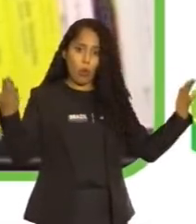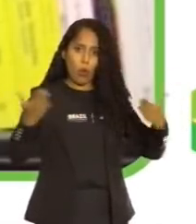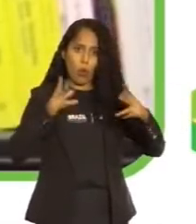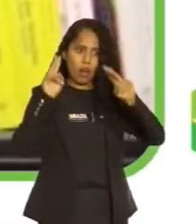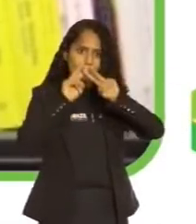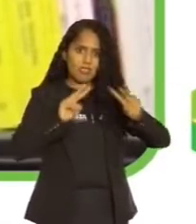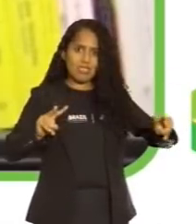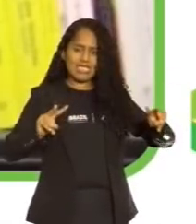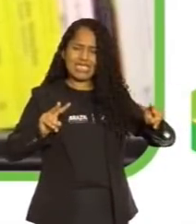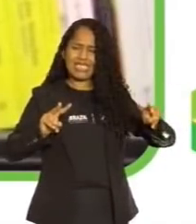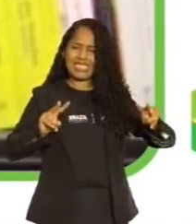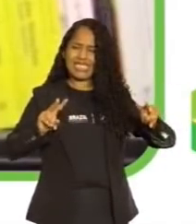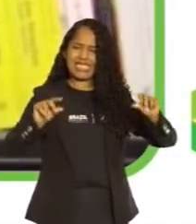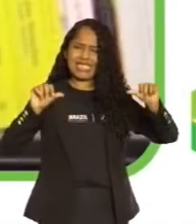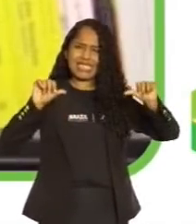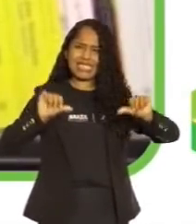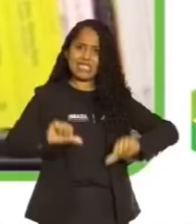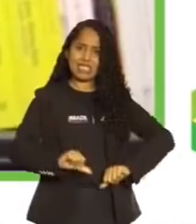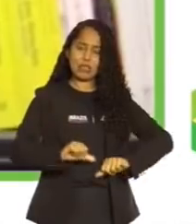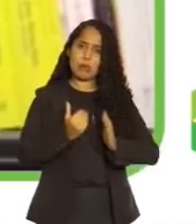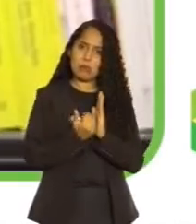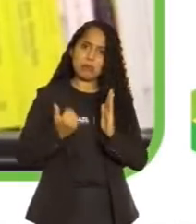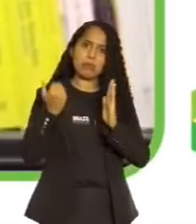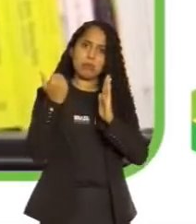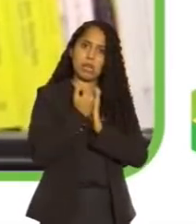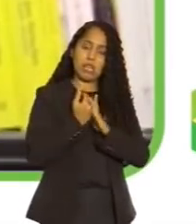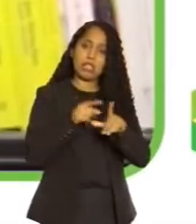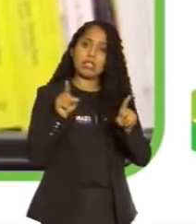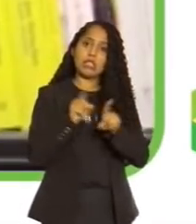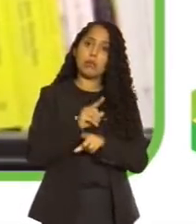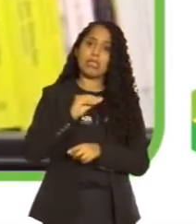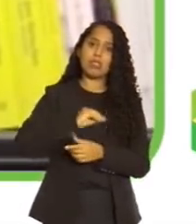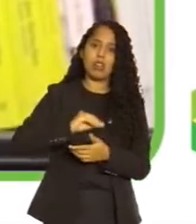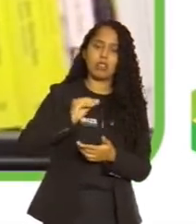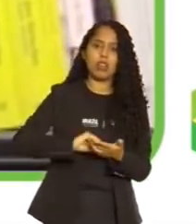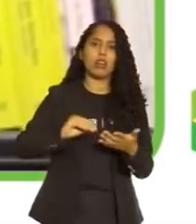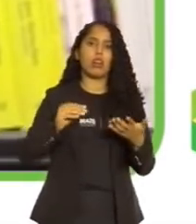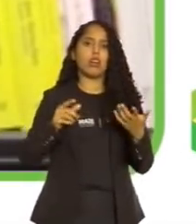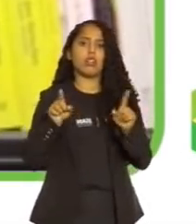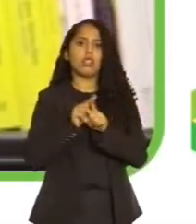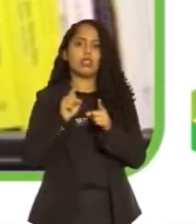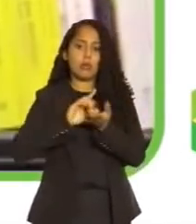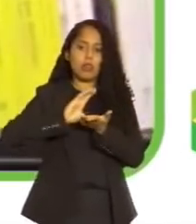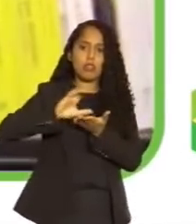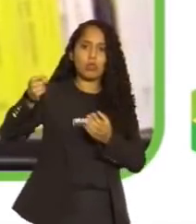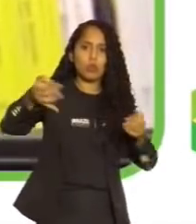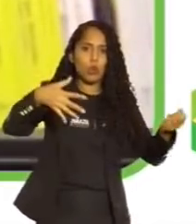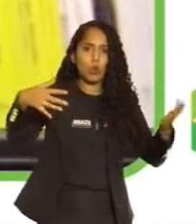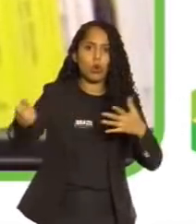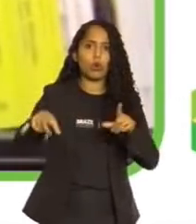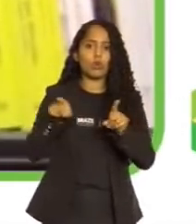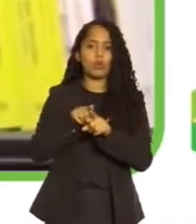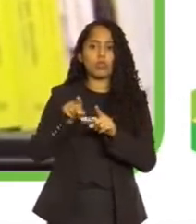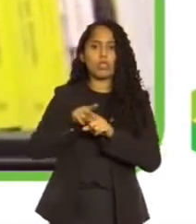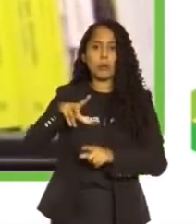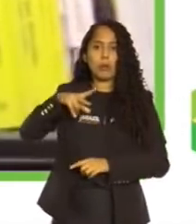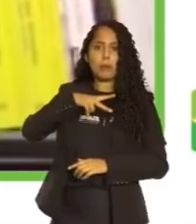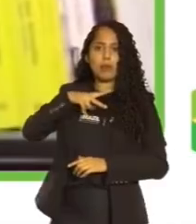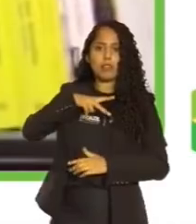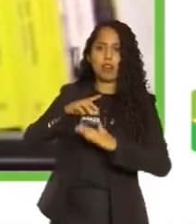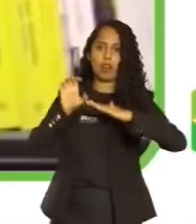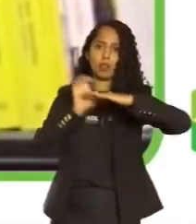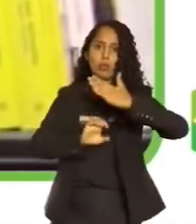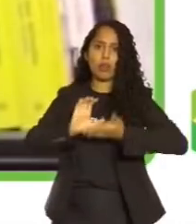esse. Renda, a necessidade de novos investimentos, de apoiar investimentos privados, sejam